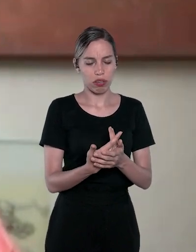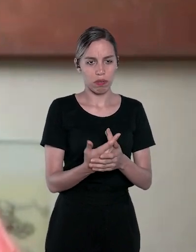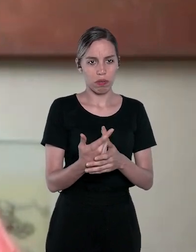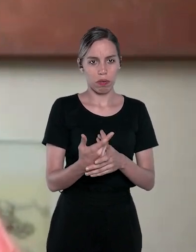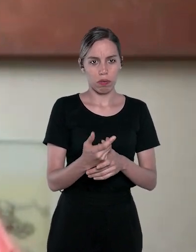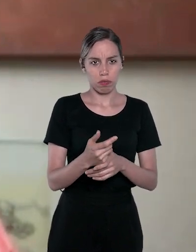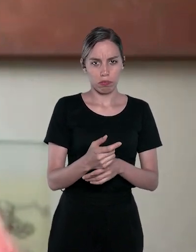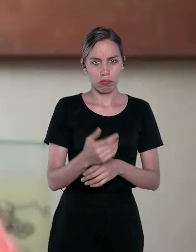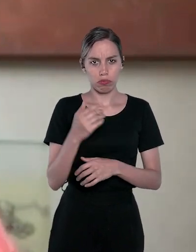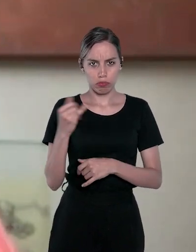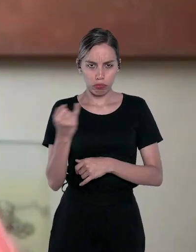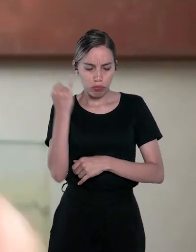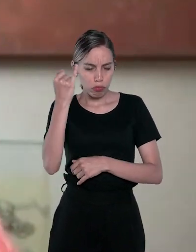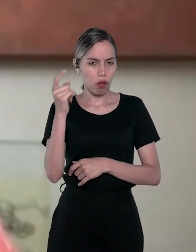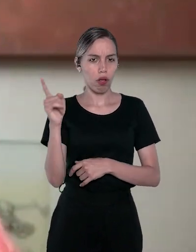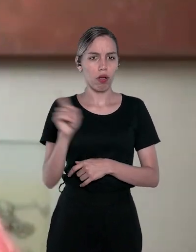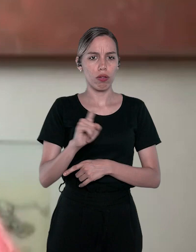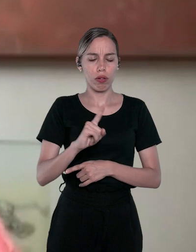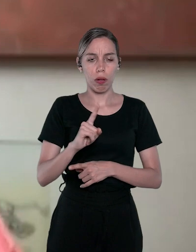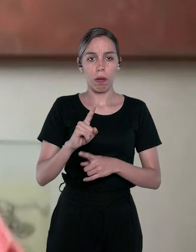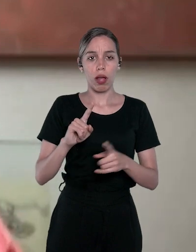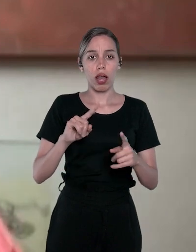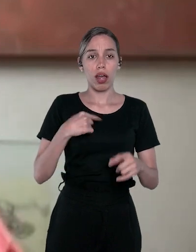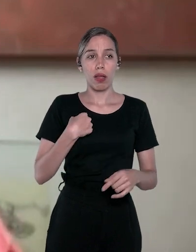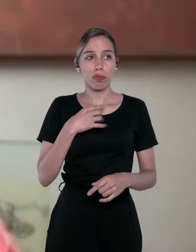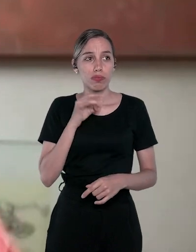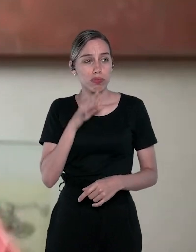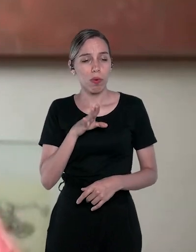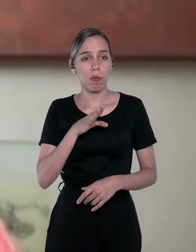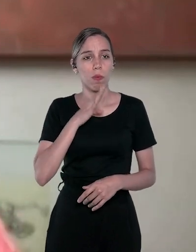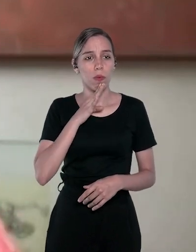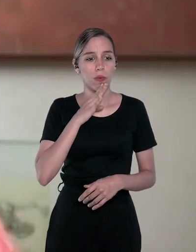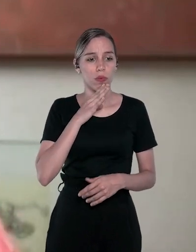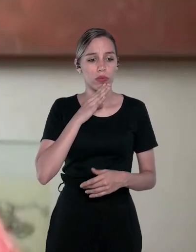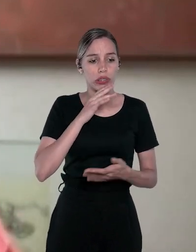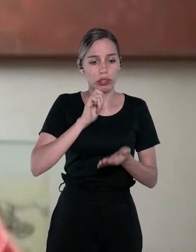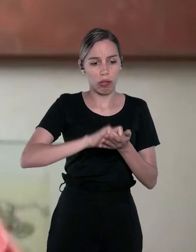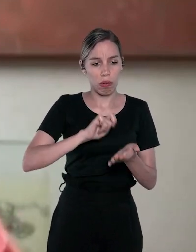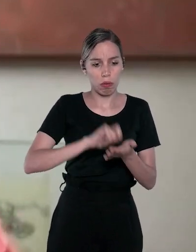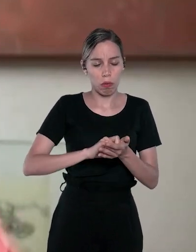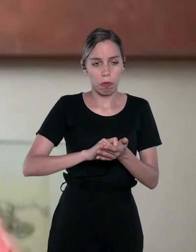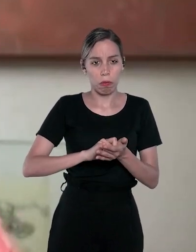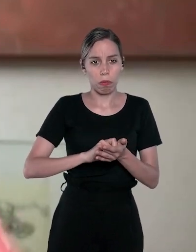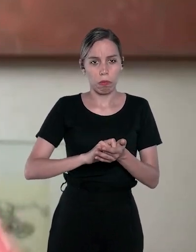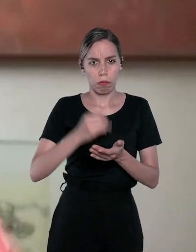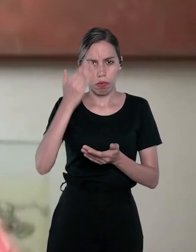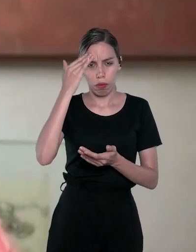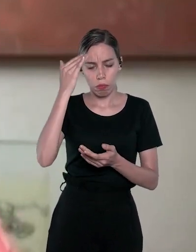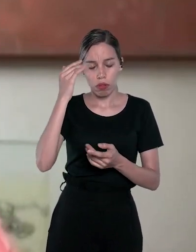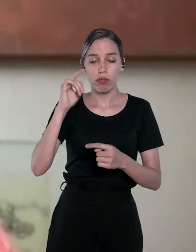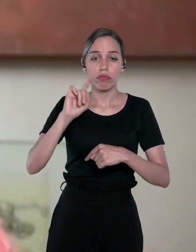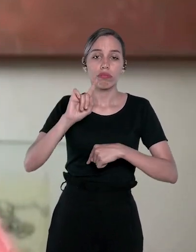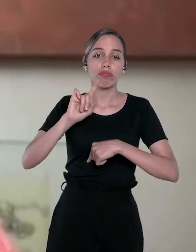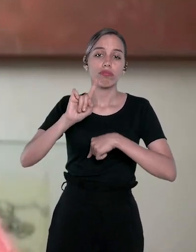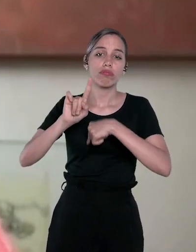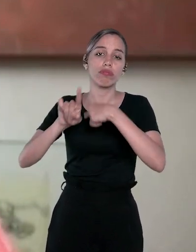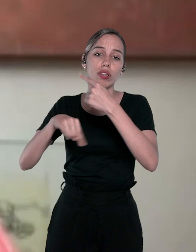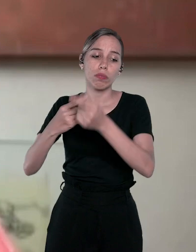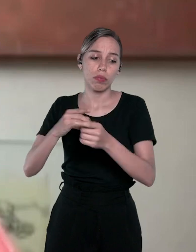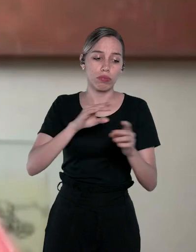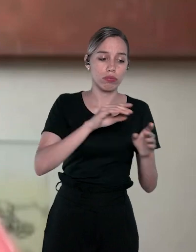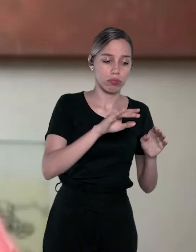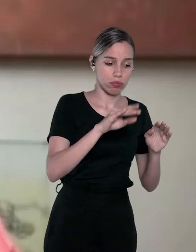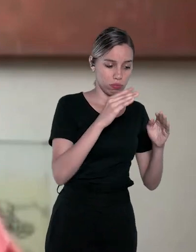só vim conhecer os autores modernistas, por exemplo, quando a minha família se transferiu para